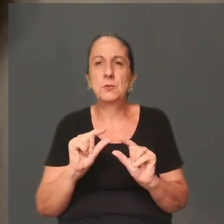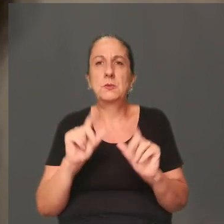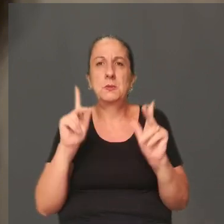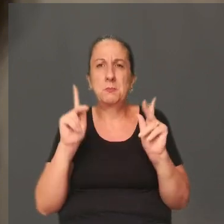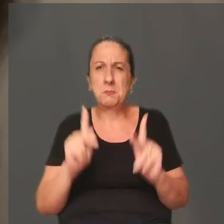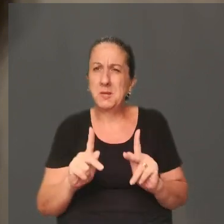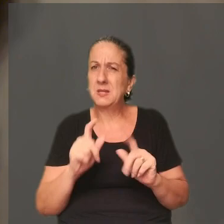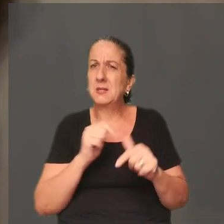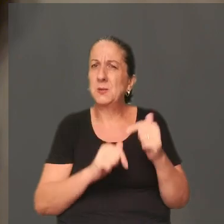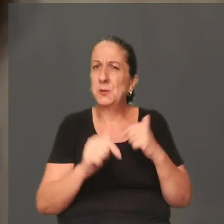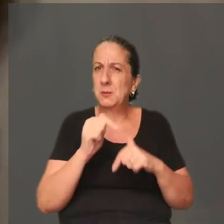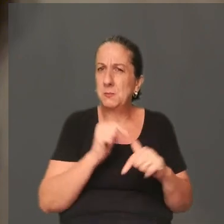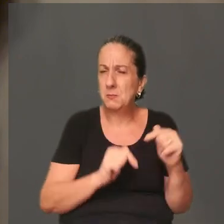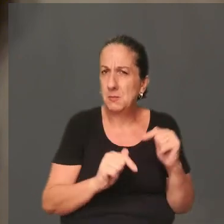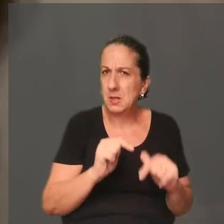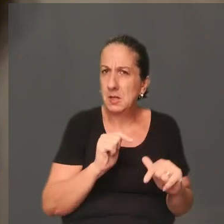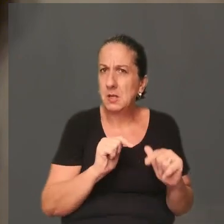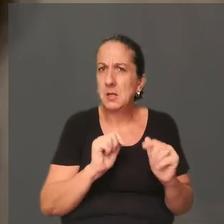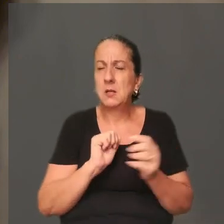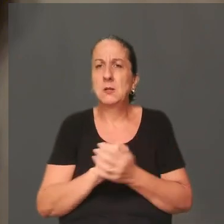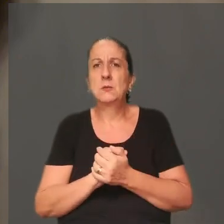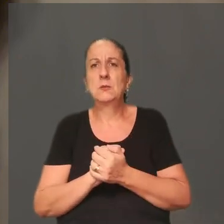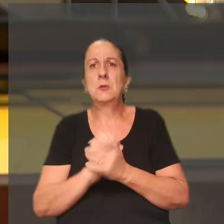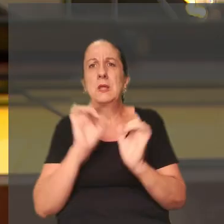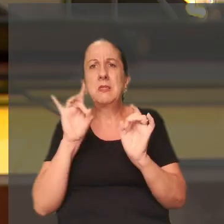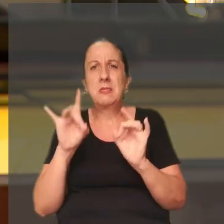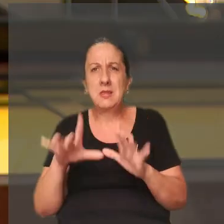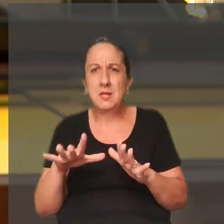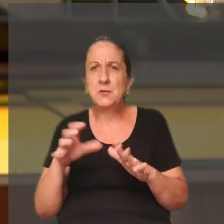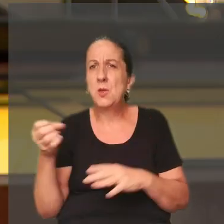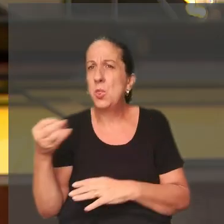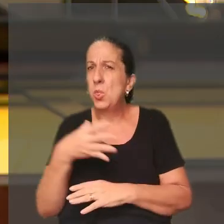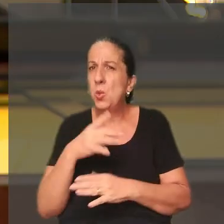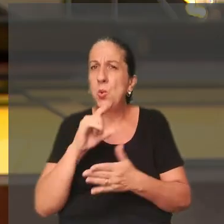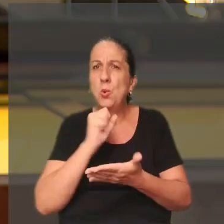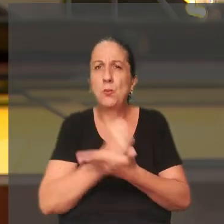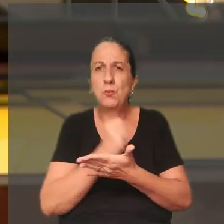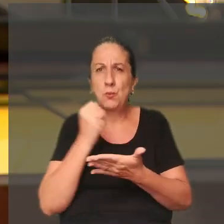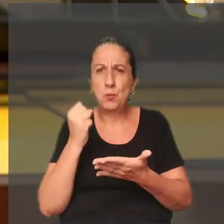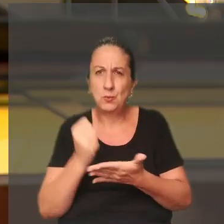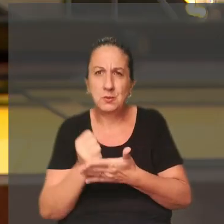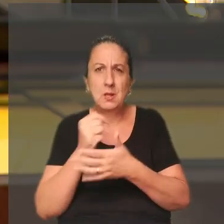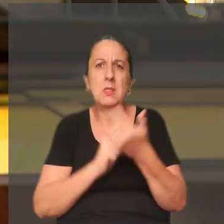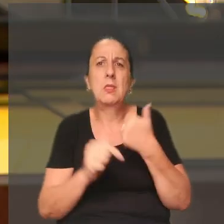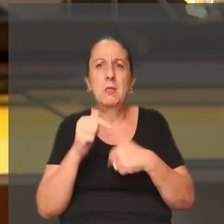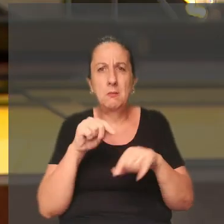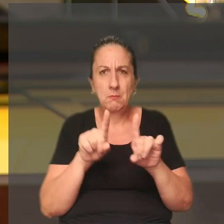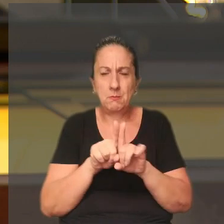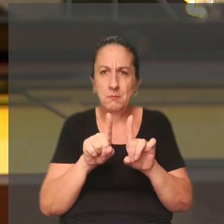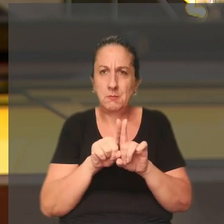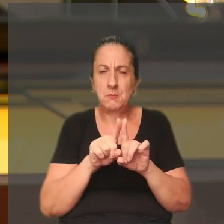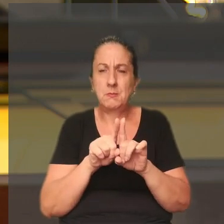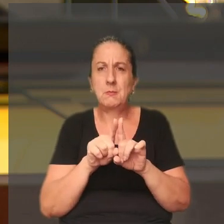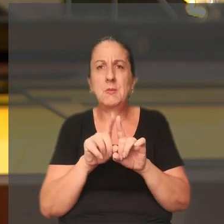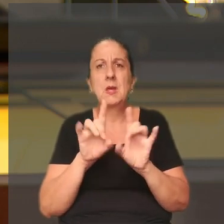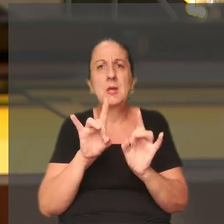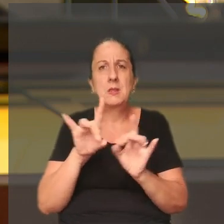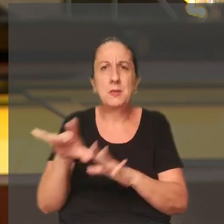reduzindo pessoal de prestação de serviços, deixando de renovar contratos de prestação de